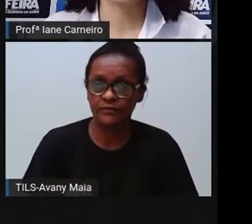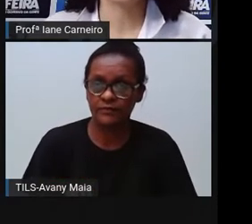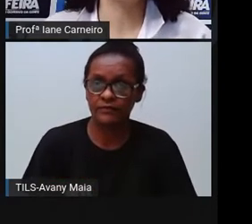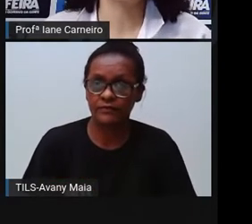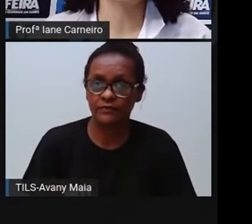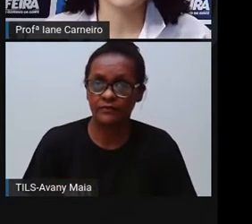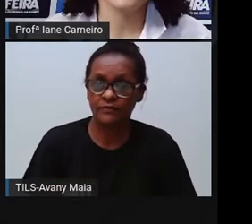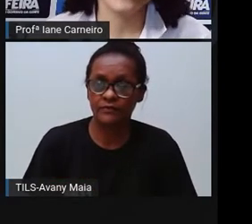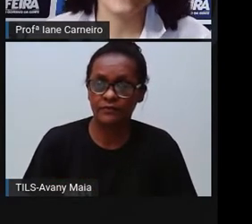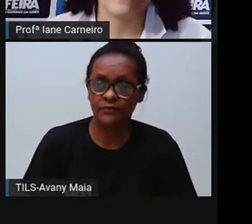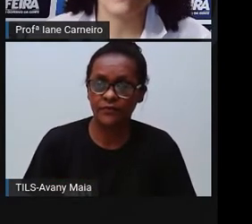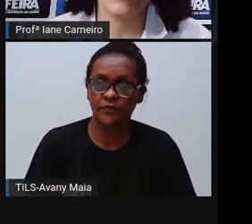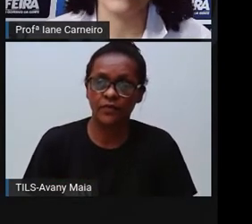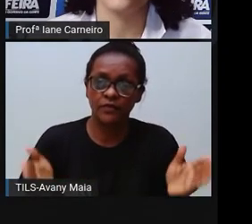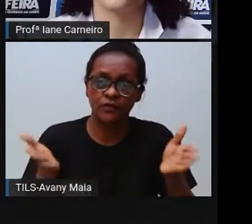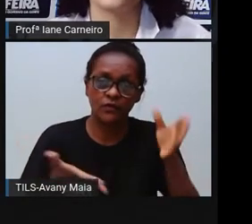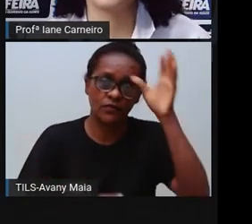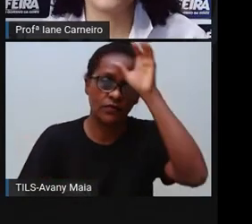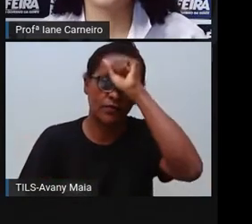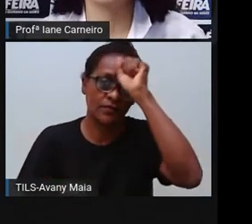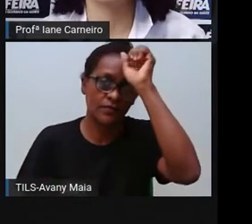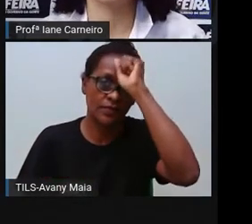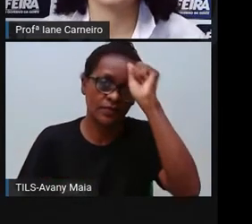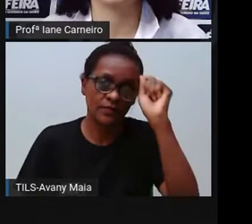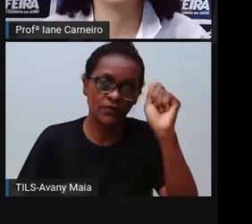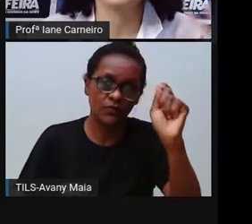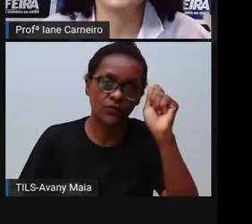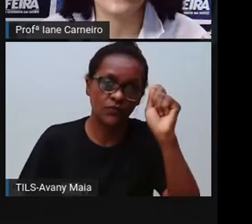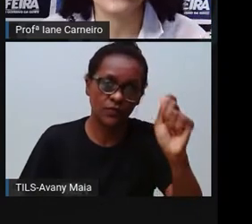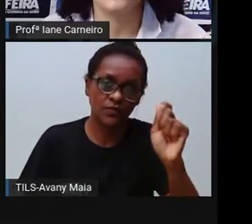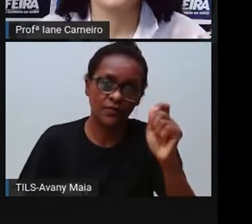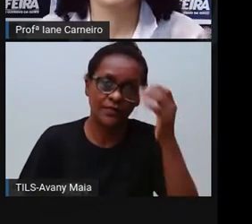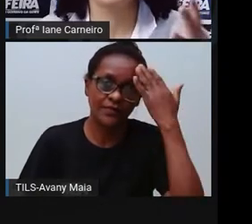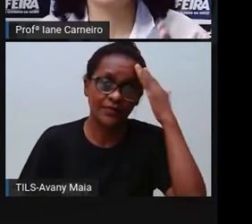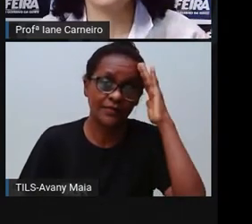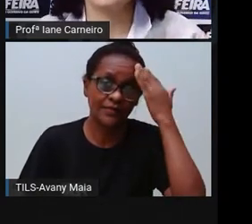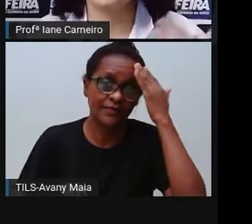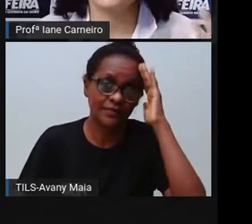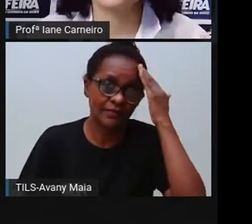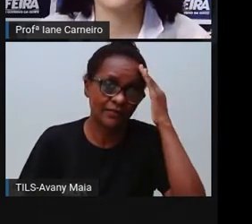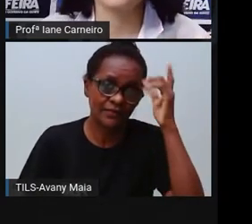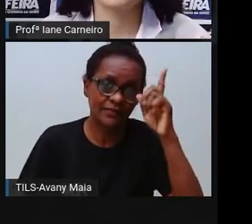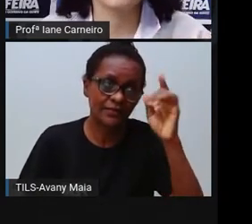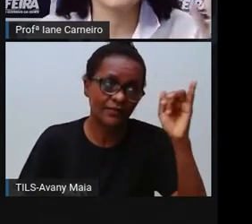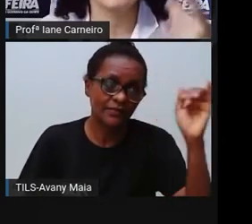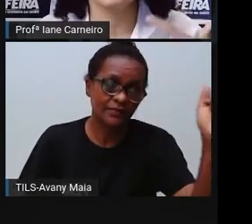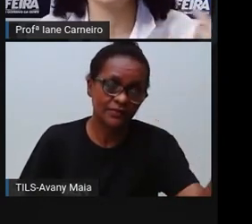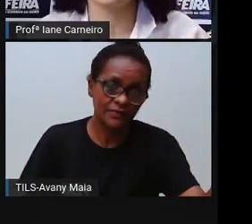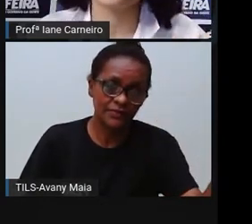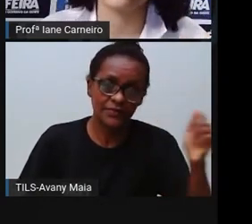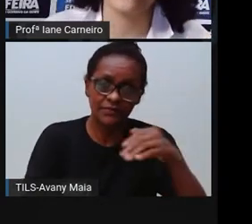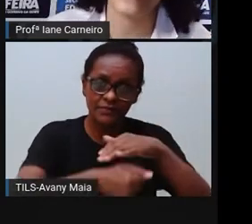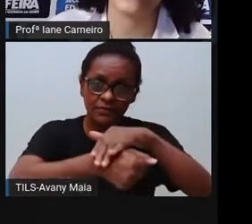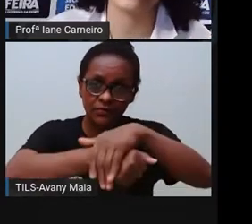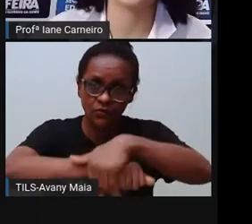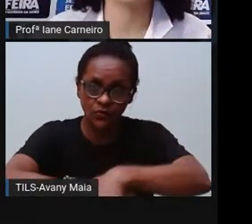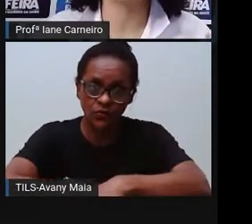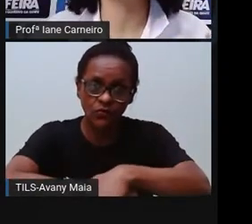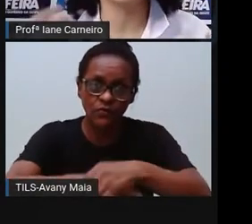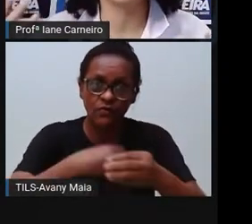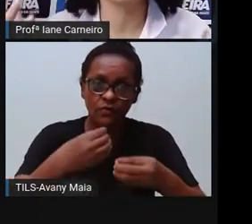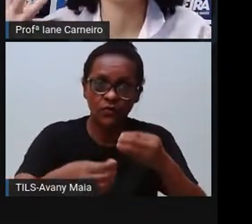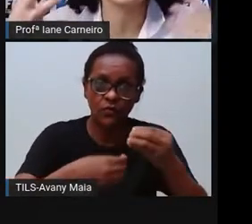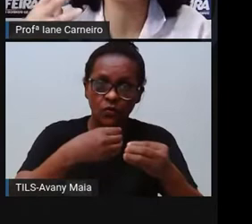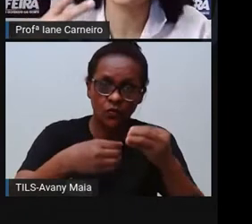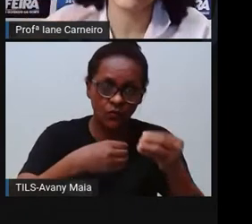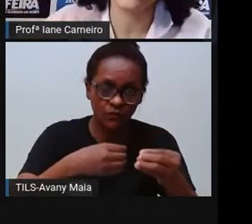O que é que vocês vão aprender na aula de hoje? Vocês vão aprender, né, a entender que os dias e as noites orientam nossas atividades. Então a